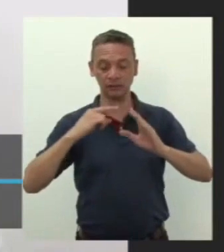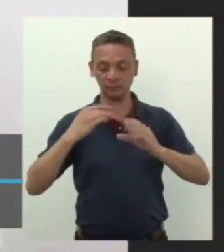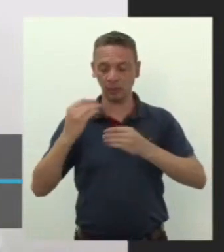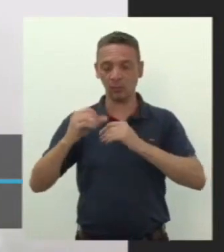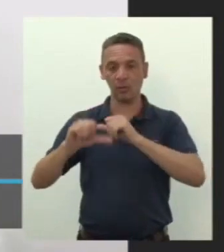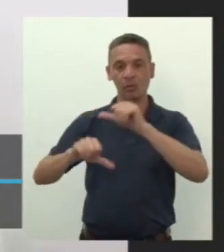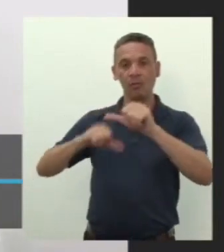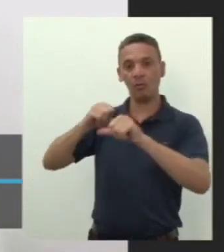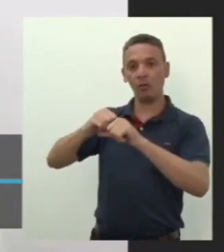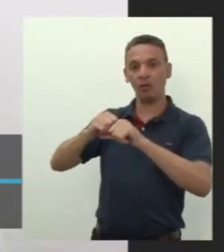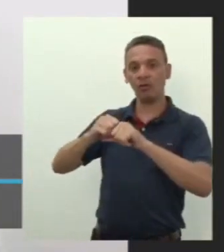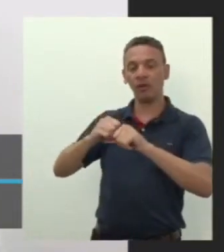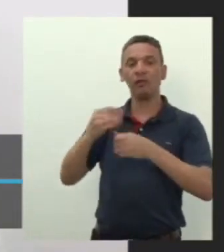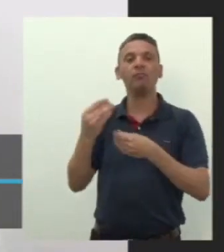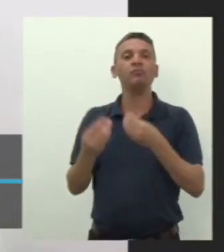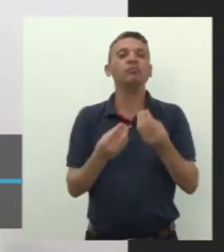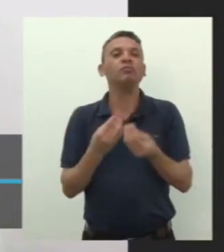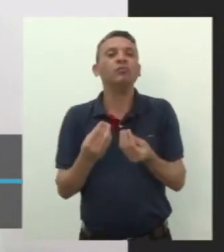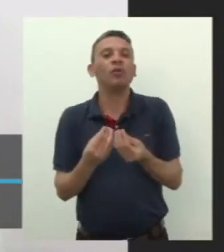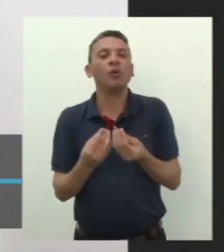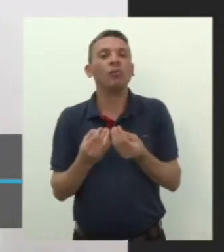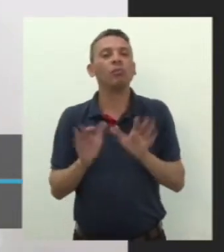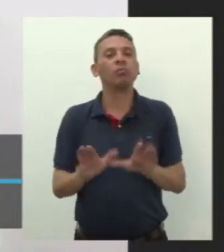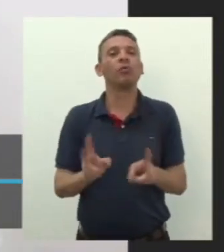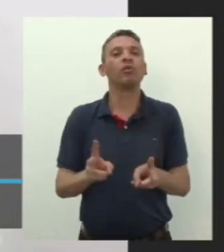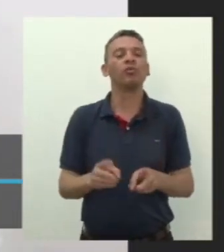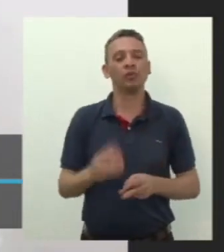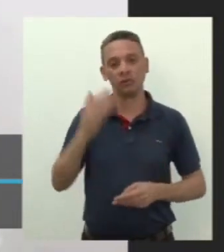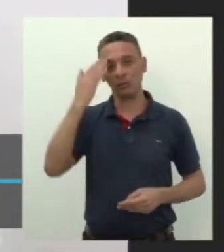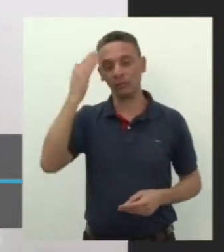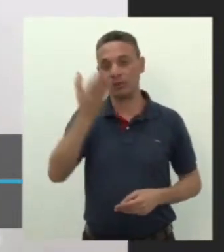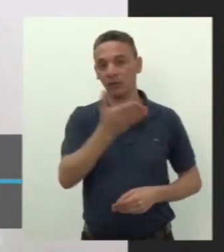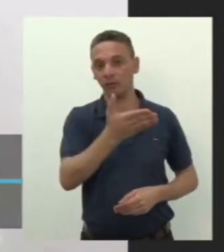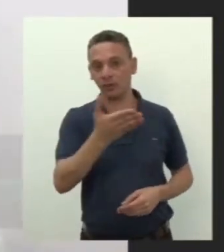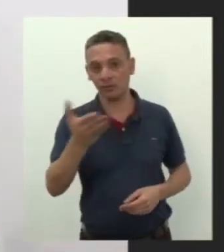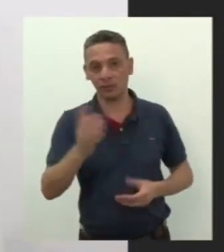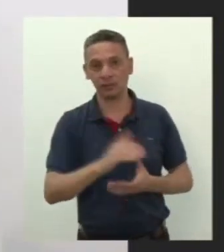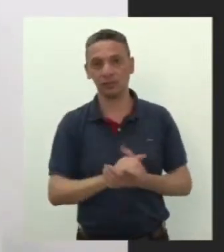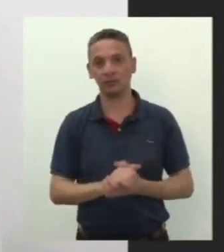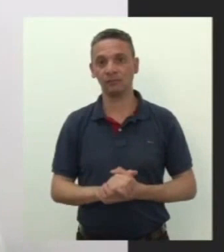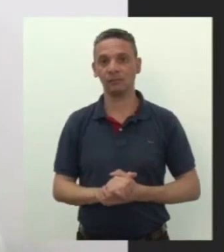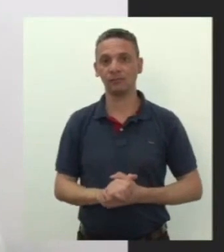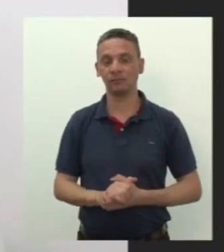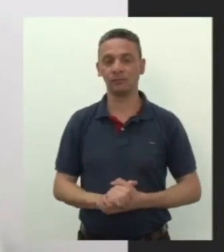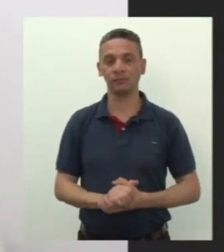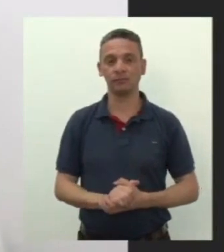transformadores? Se sentem transformados? Muito obrigada a todos